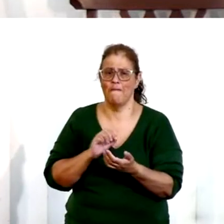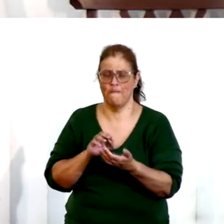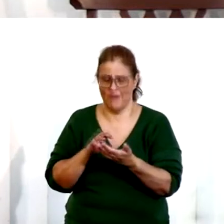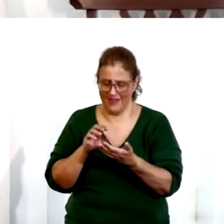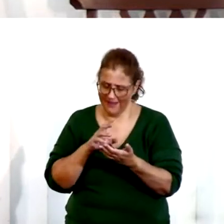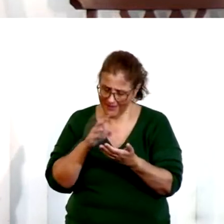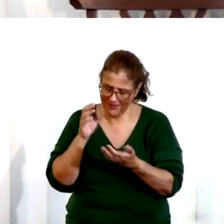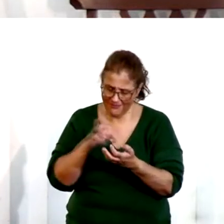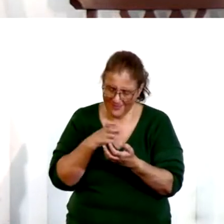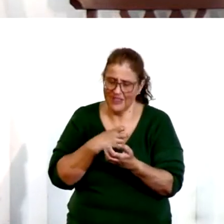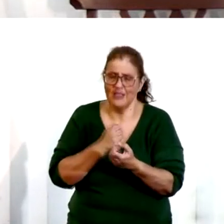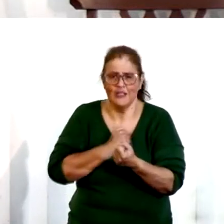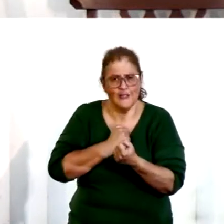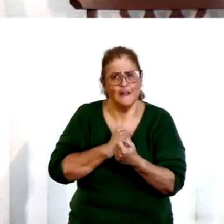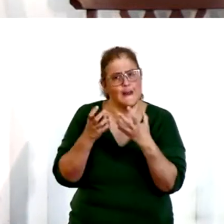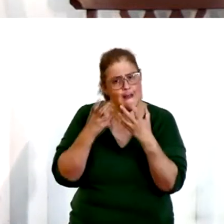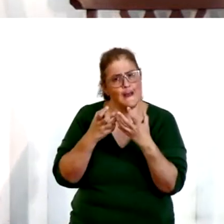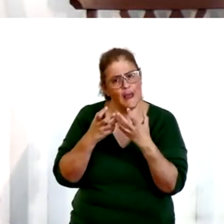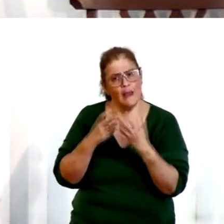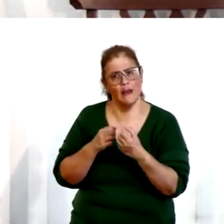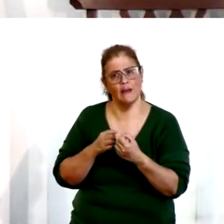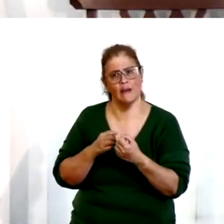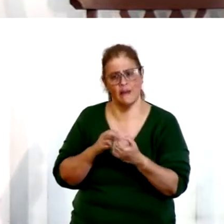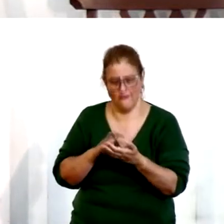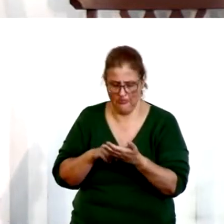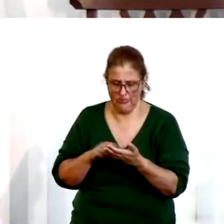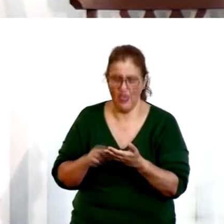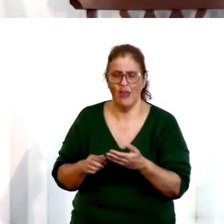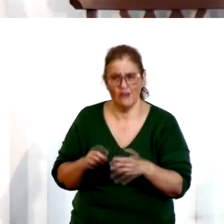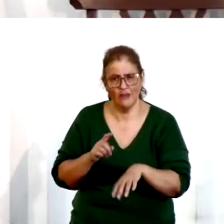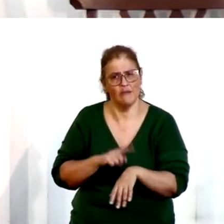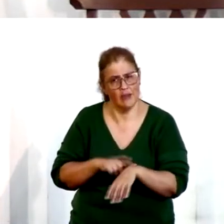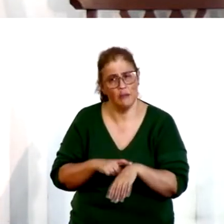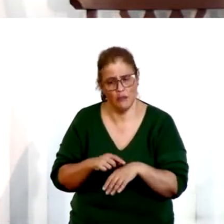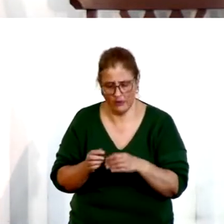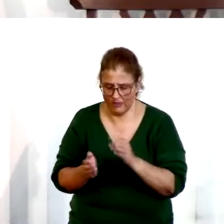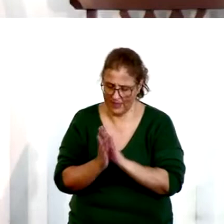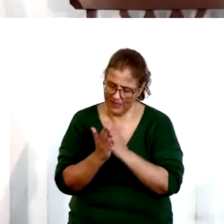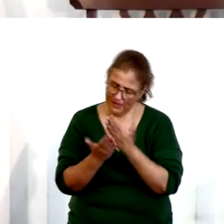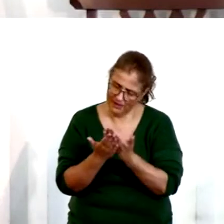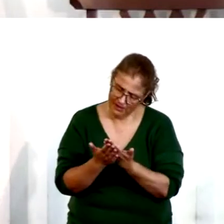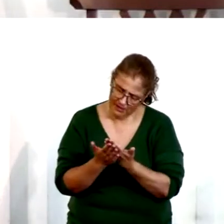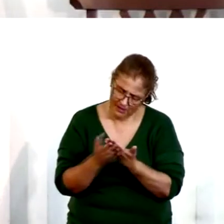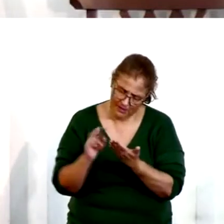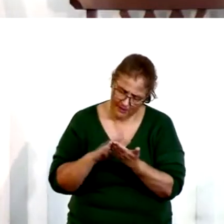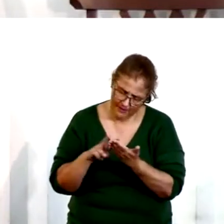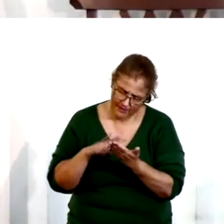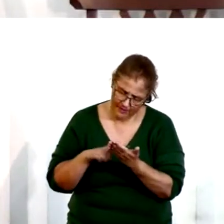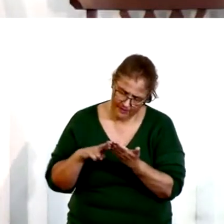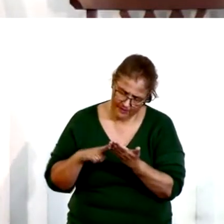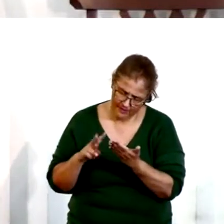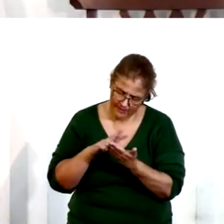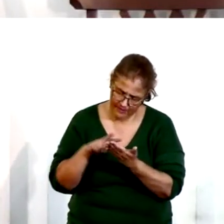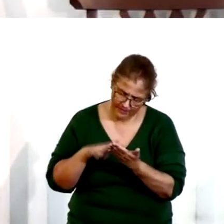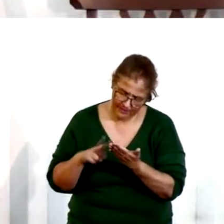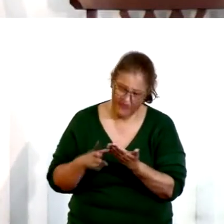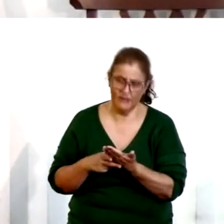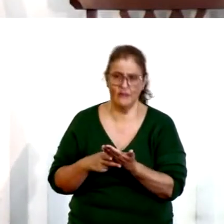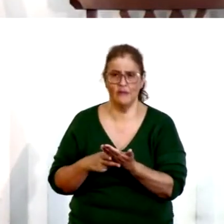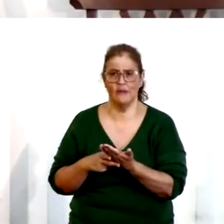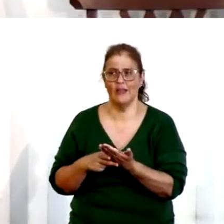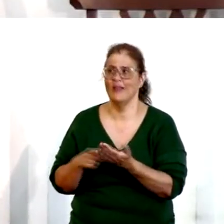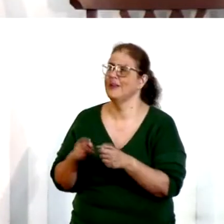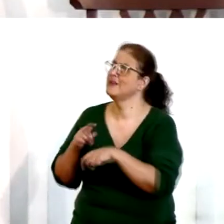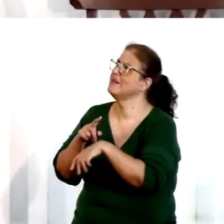palavra de Deus. Eu tenho dedicado tempo para meditar. Eu tenho tido essa vida com o meu Senhor. O meu